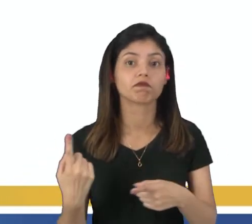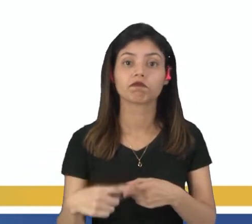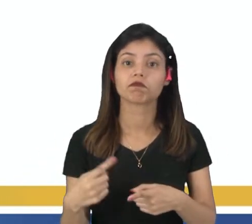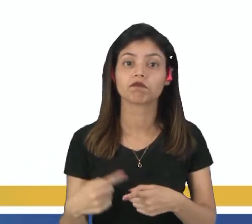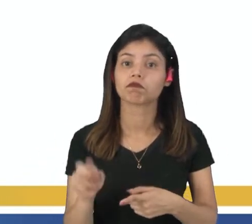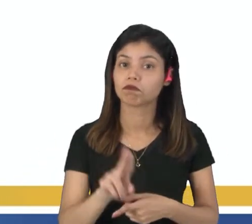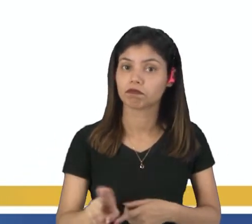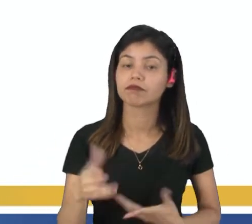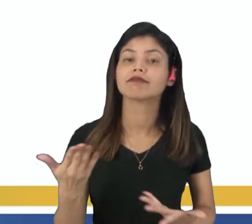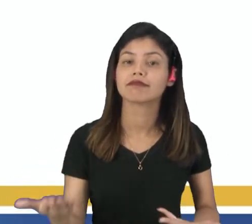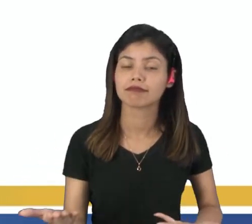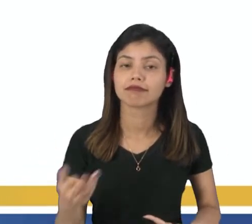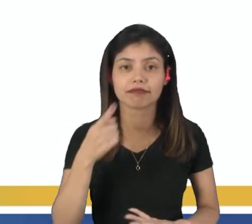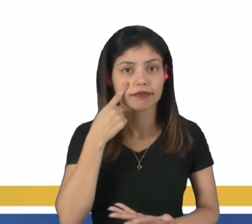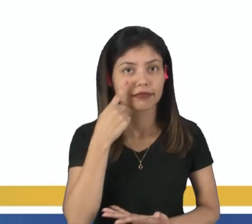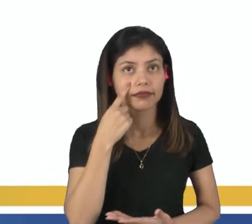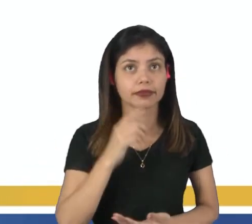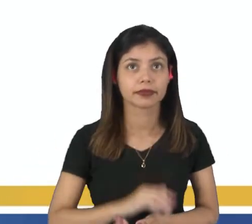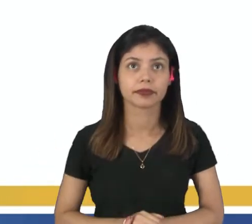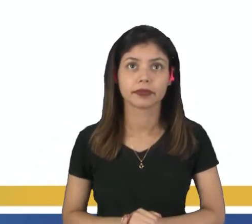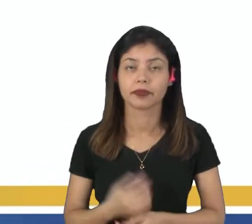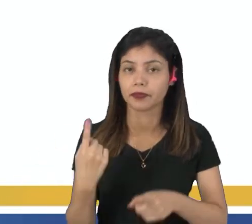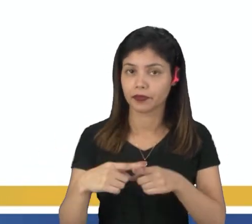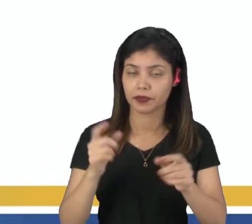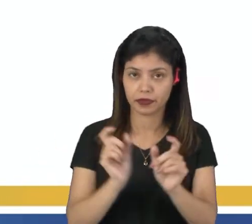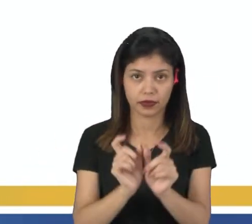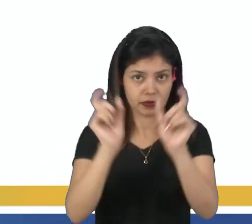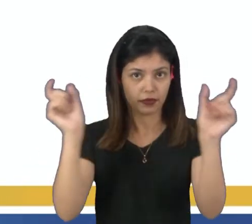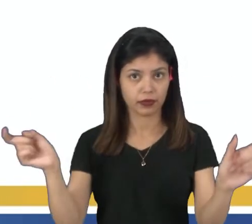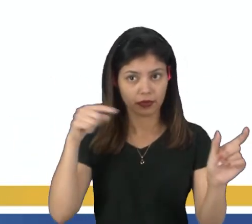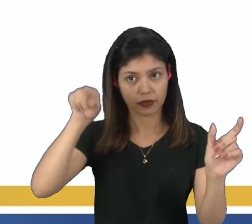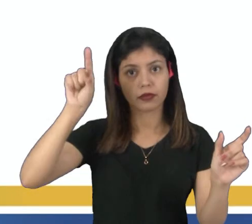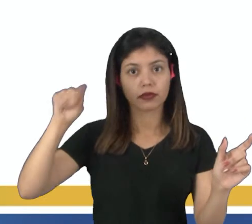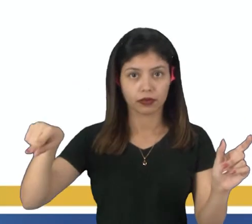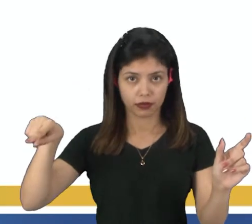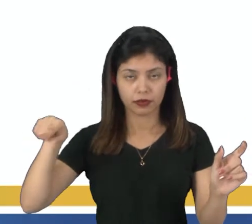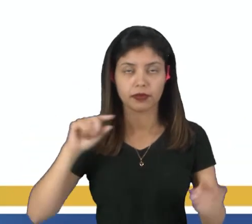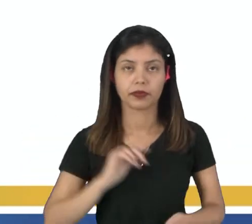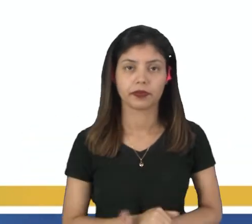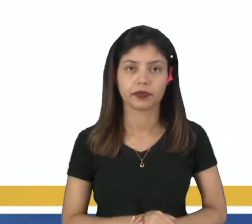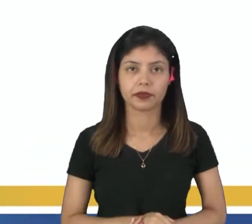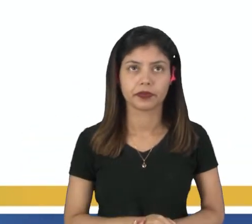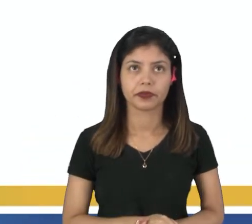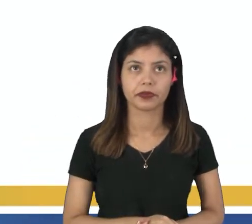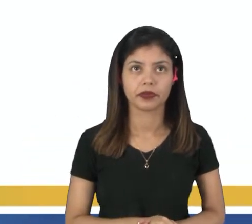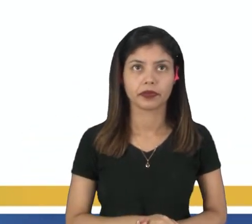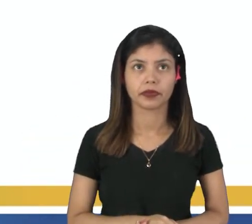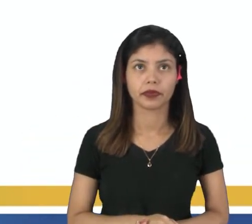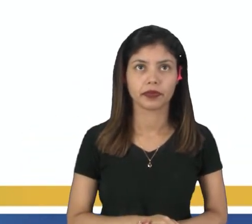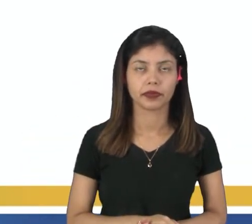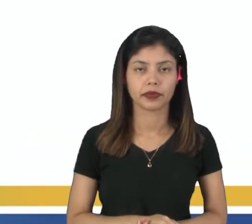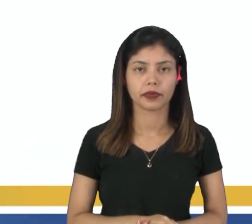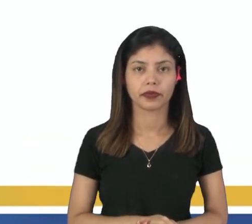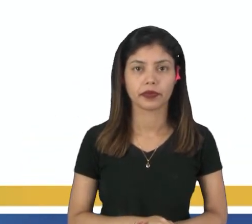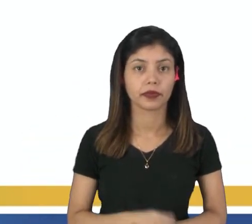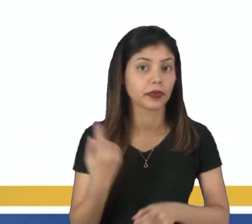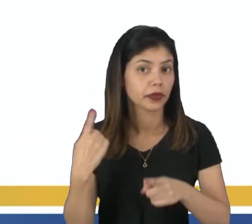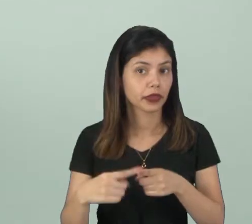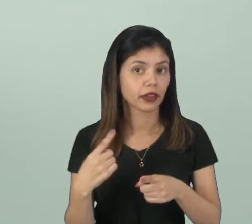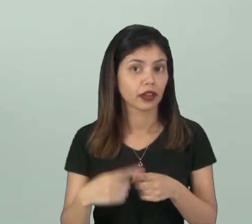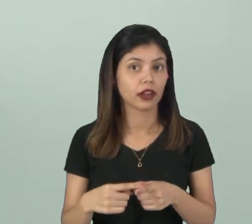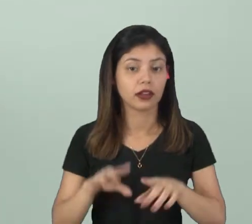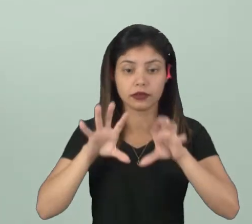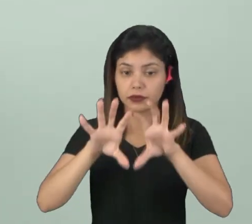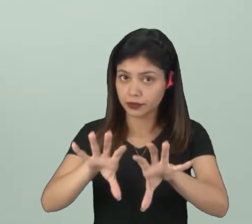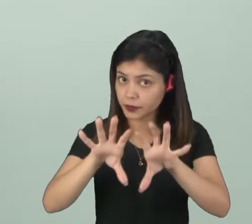nesta frase? Vamos observar? Porquê separado e com acento. Por que isso? Porque estamos